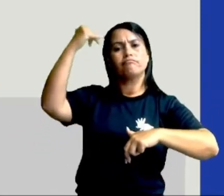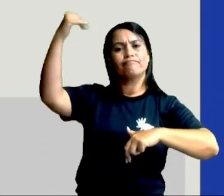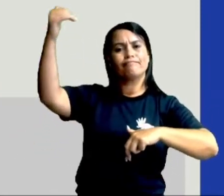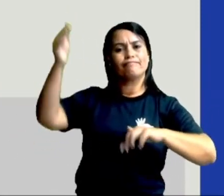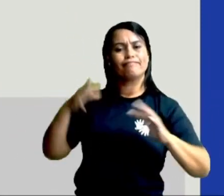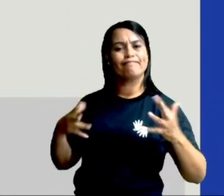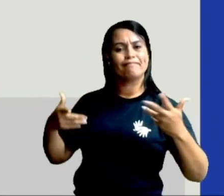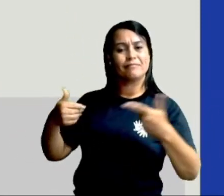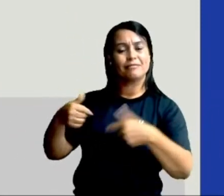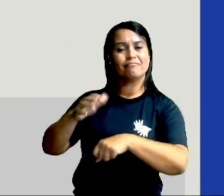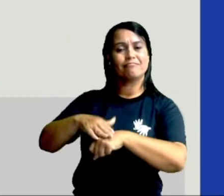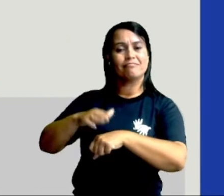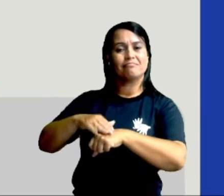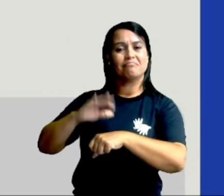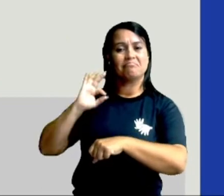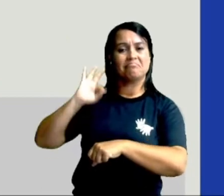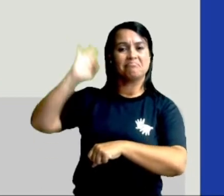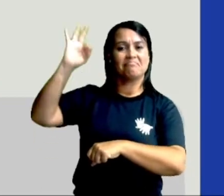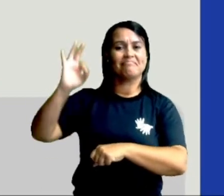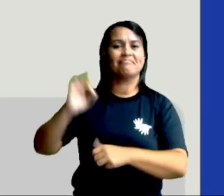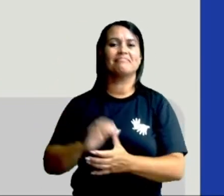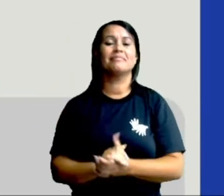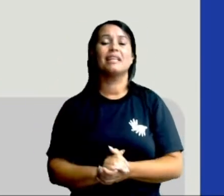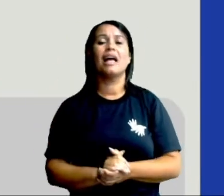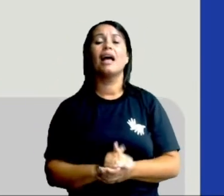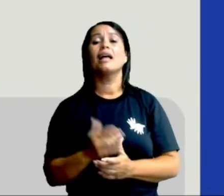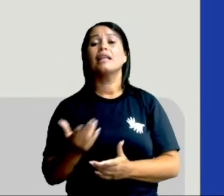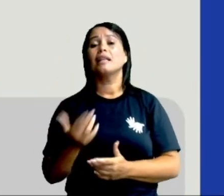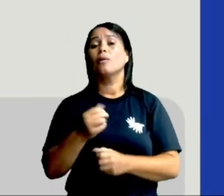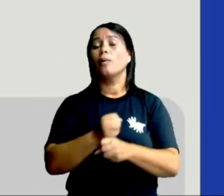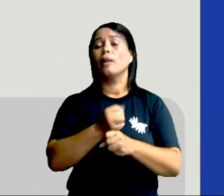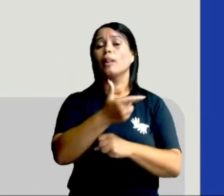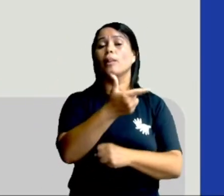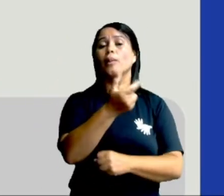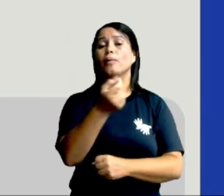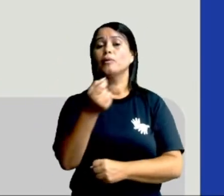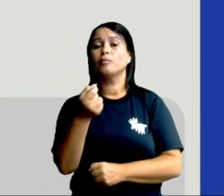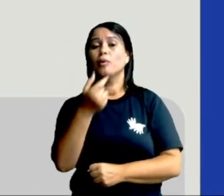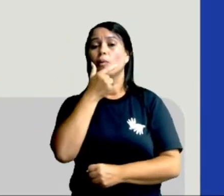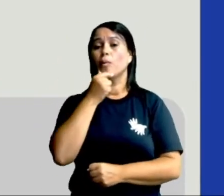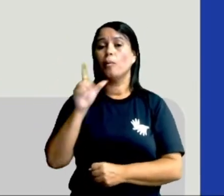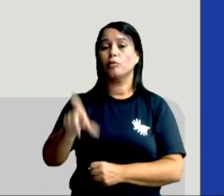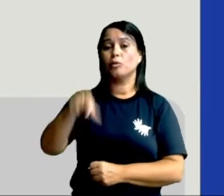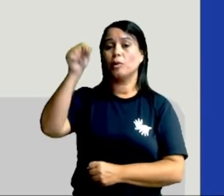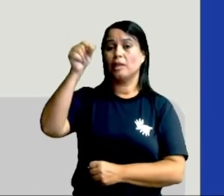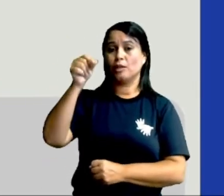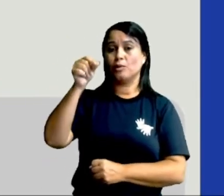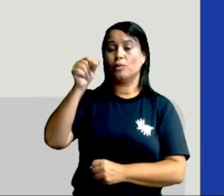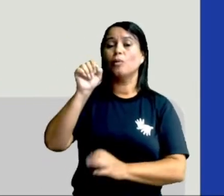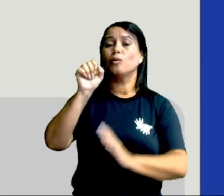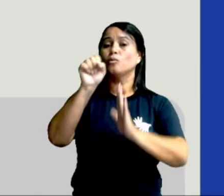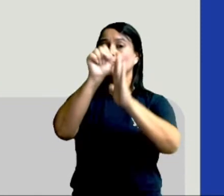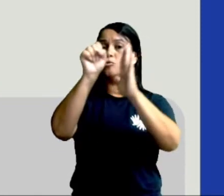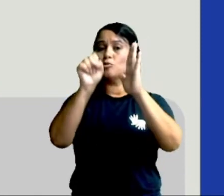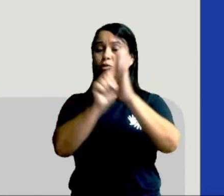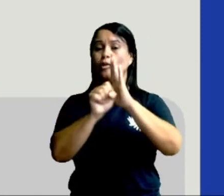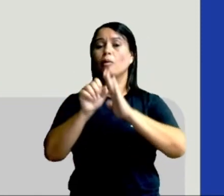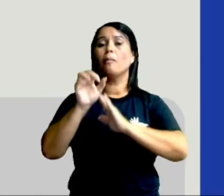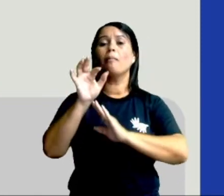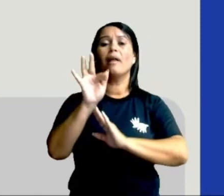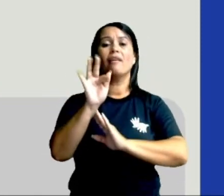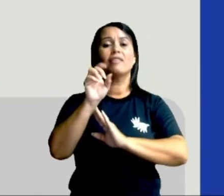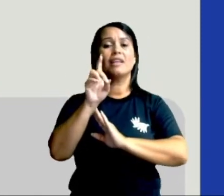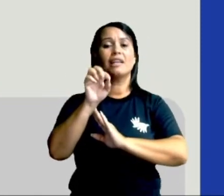um dos maiores atletas de todos os séculos. Em 2000, ele foi eleito jogador do século pela